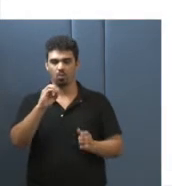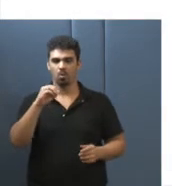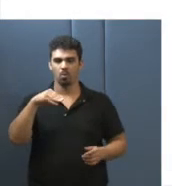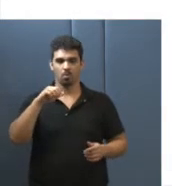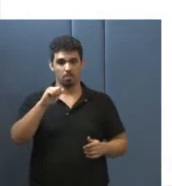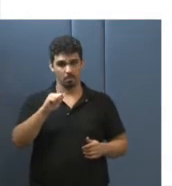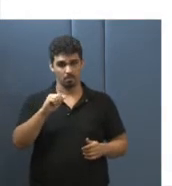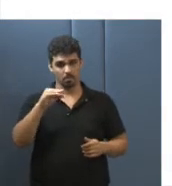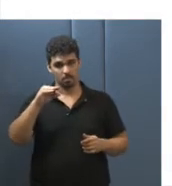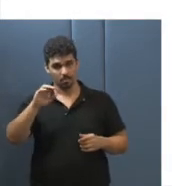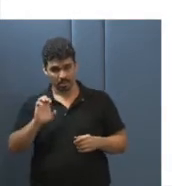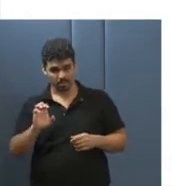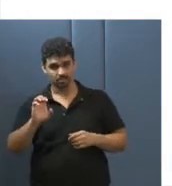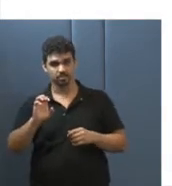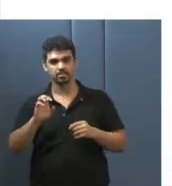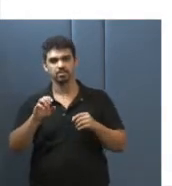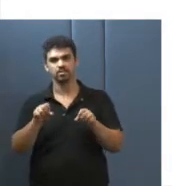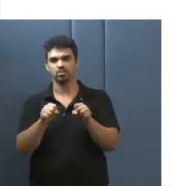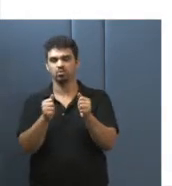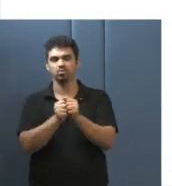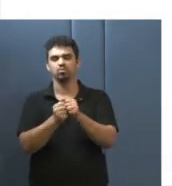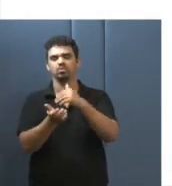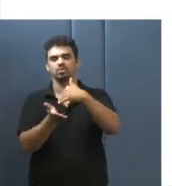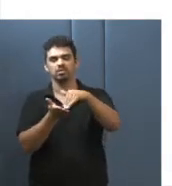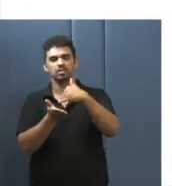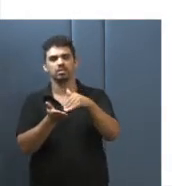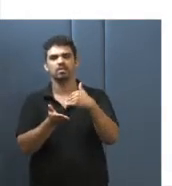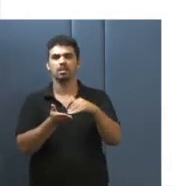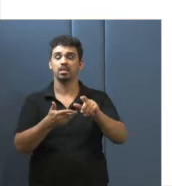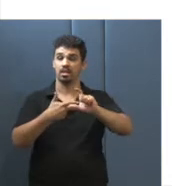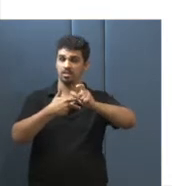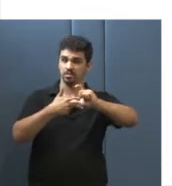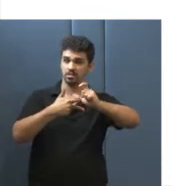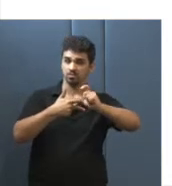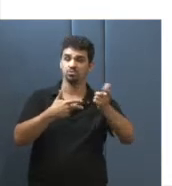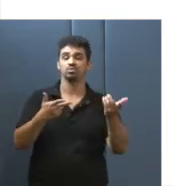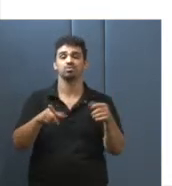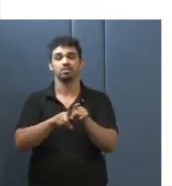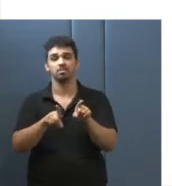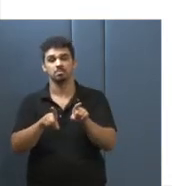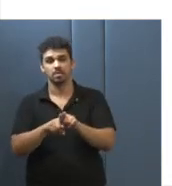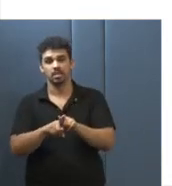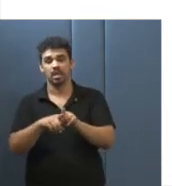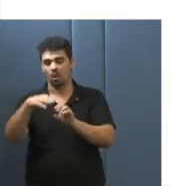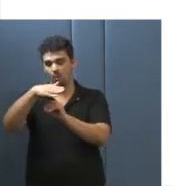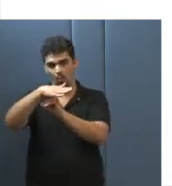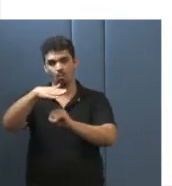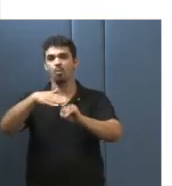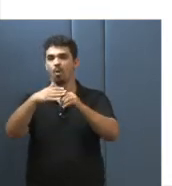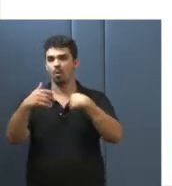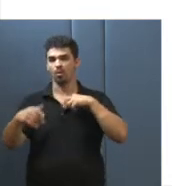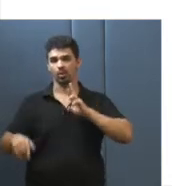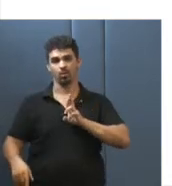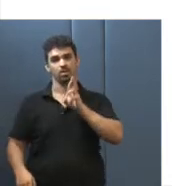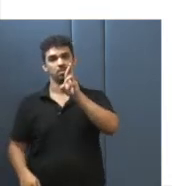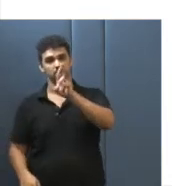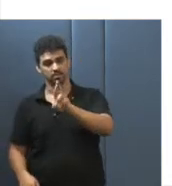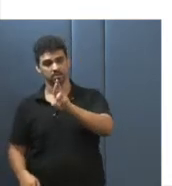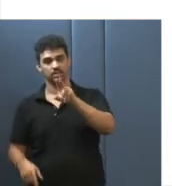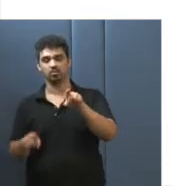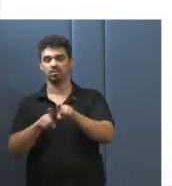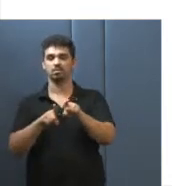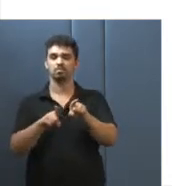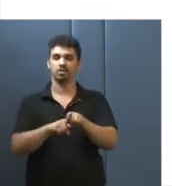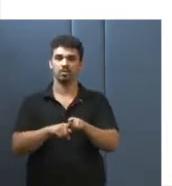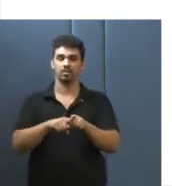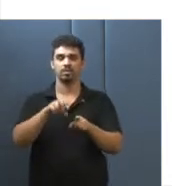ME, por meio da Secretaria Executiva da Camex, a órgão que eu represento, e Secretaria do Tesouro Nacional,